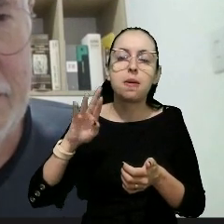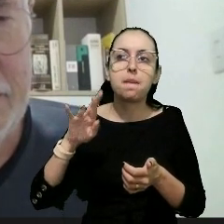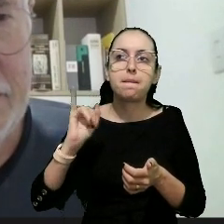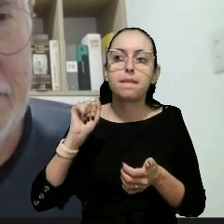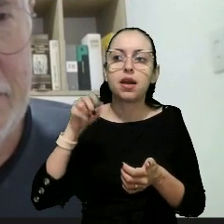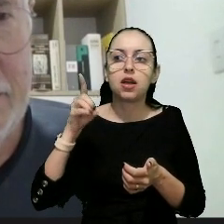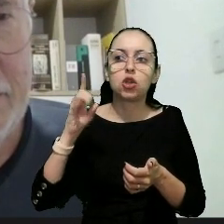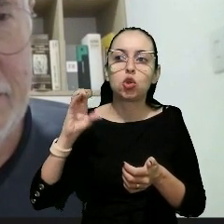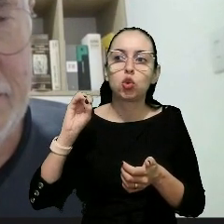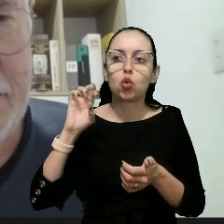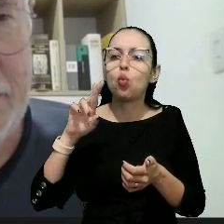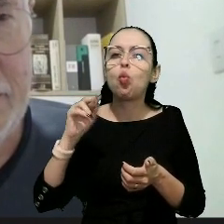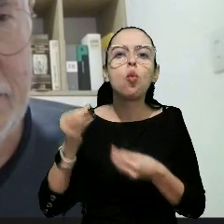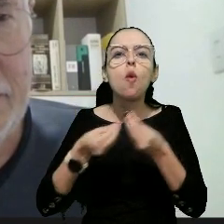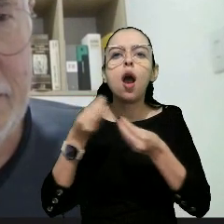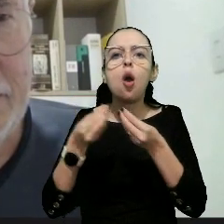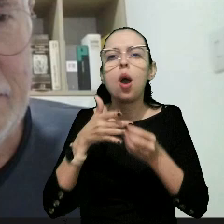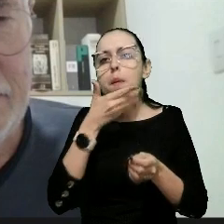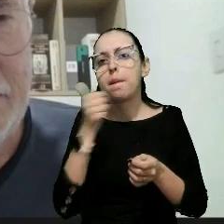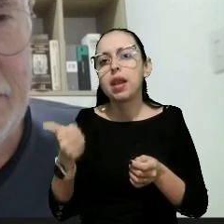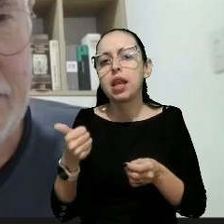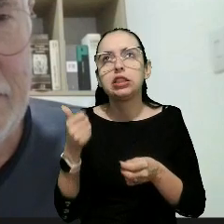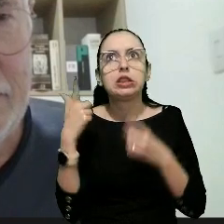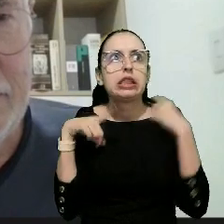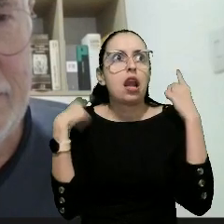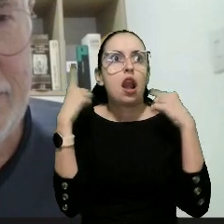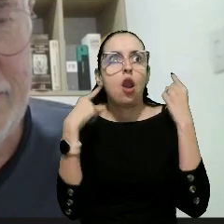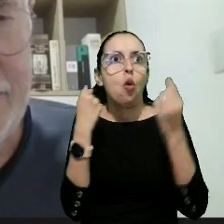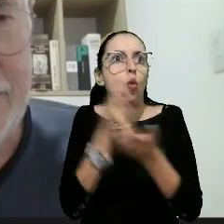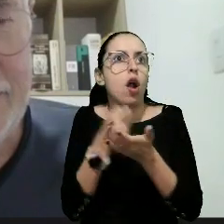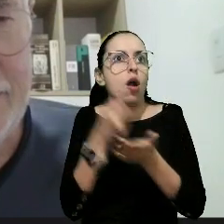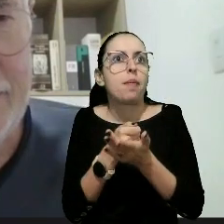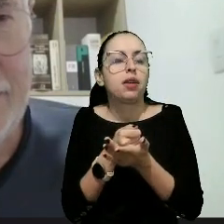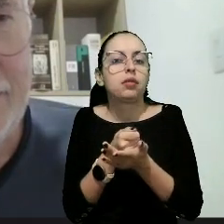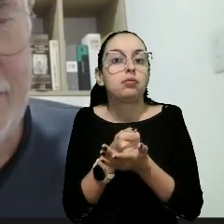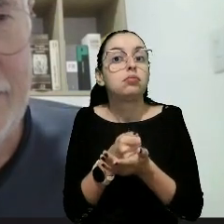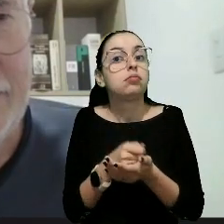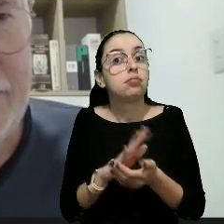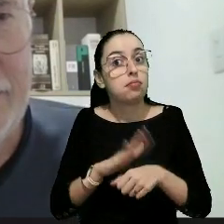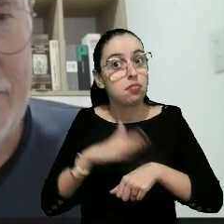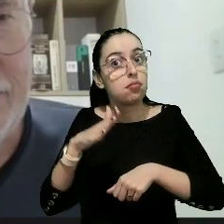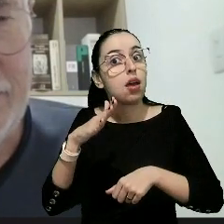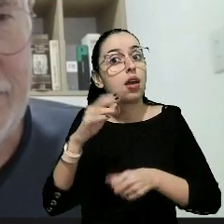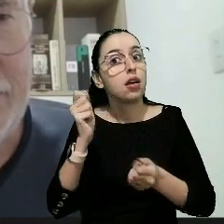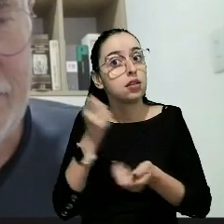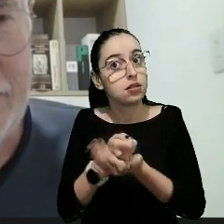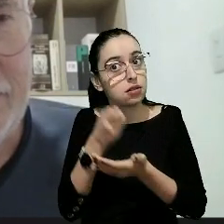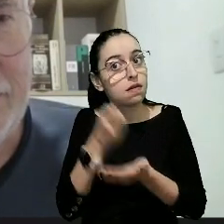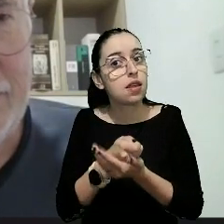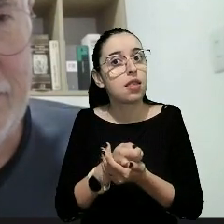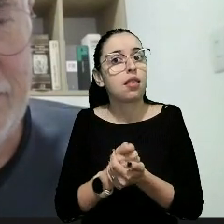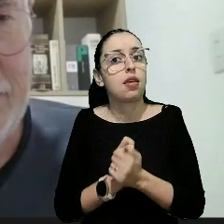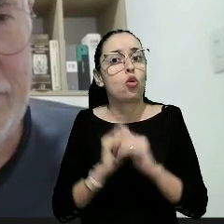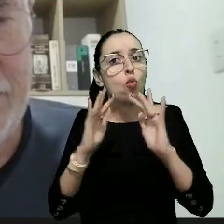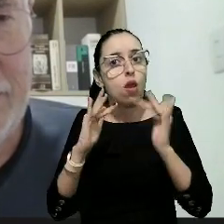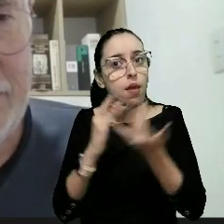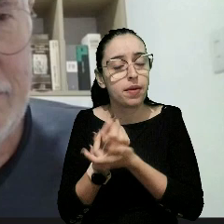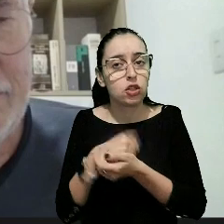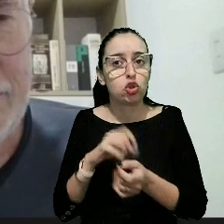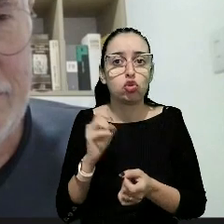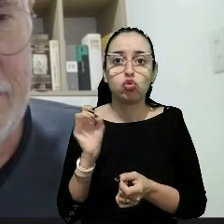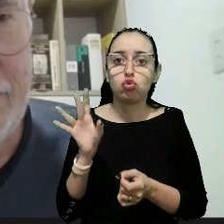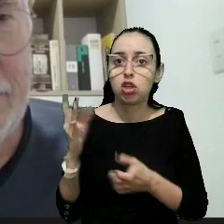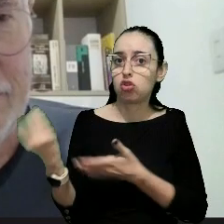aquele vibrador? Qual que é o melhor vibrador? Porque eu tô louca para comprar. Aliás, foi o produto que mais vendeu na